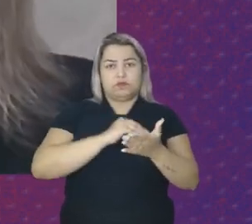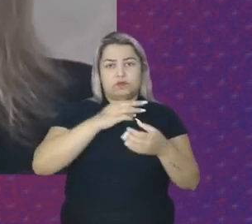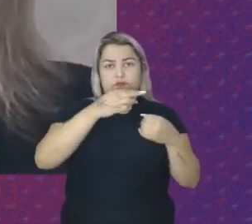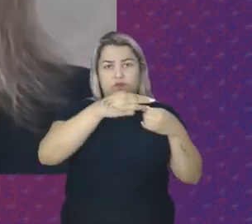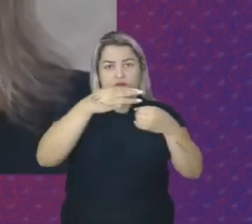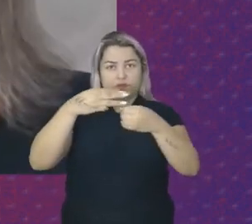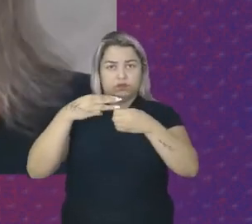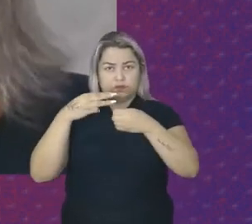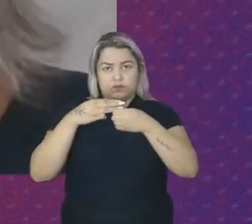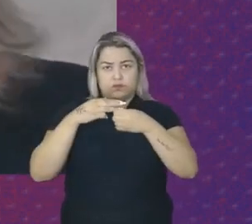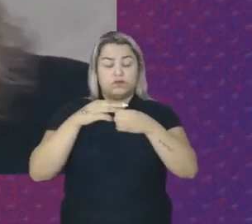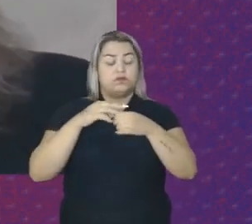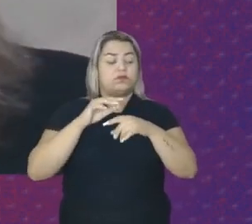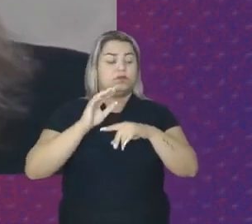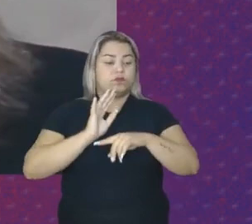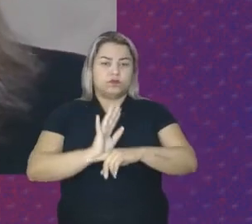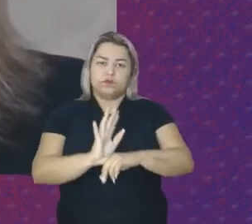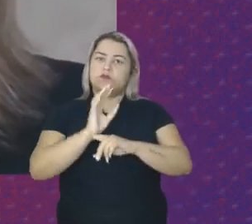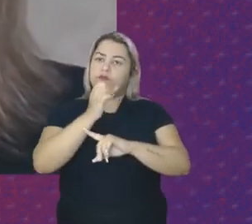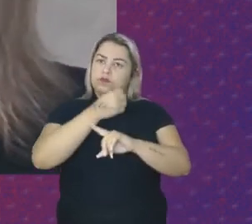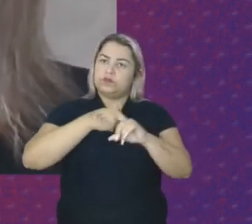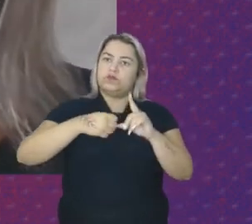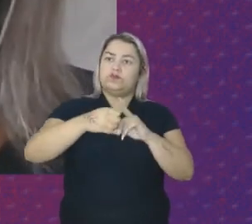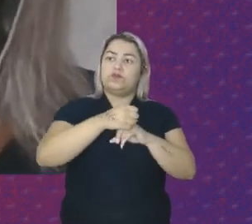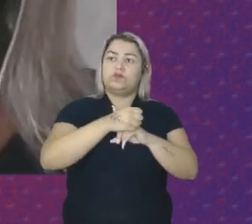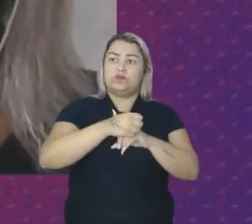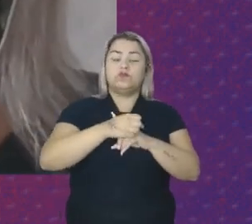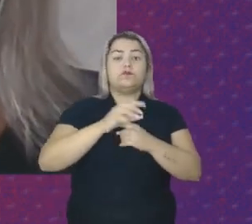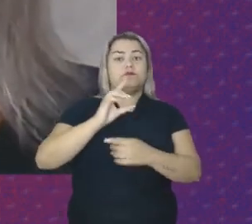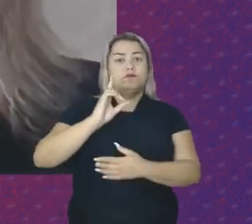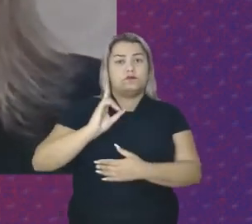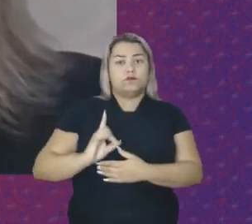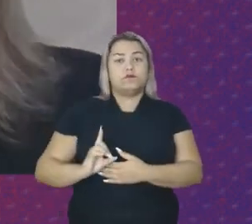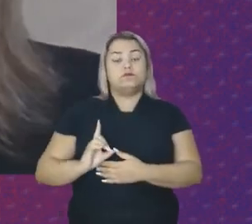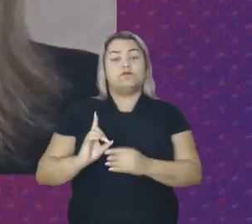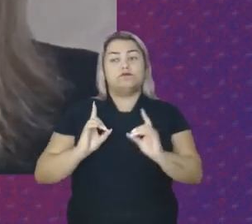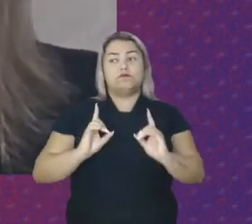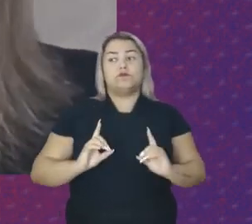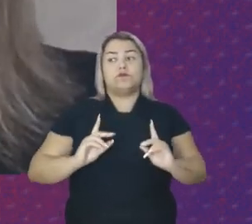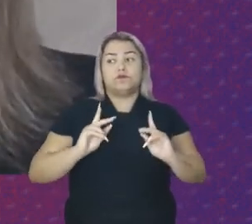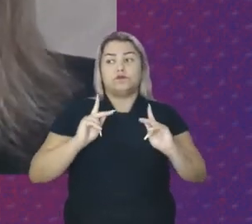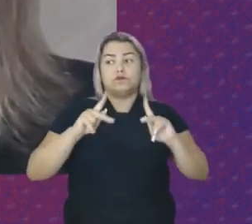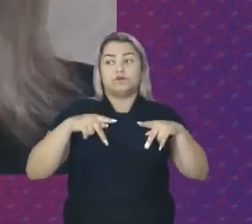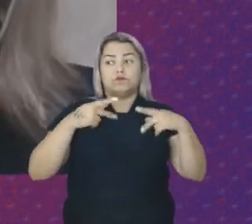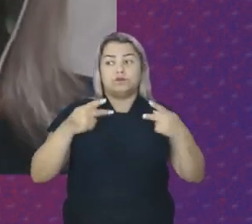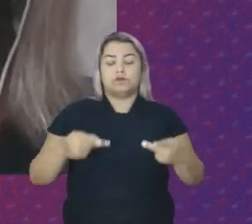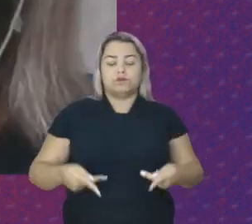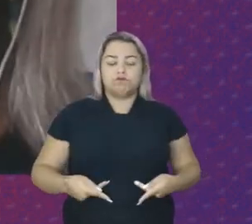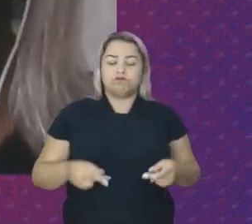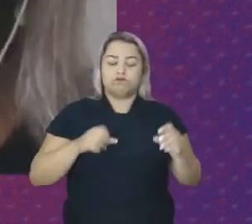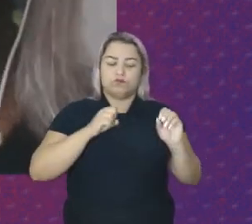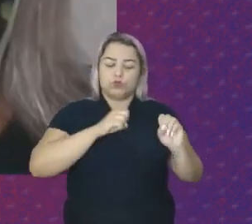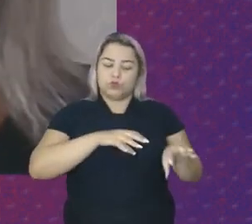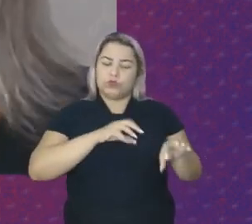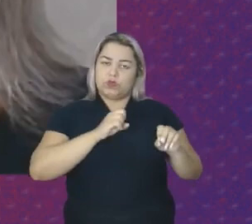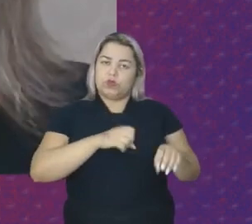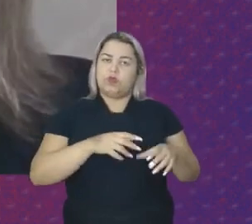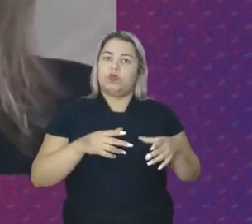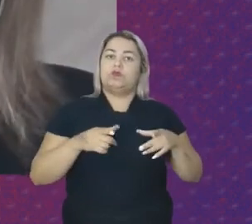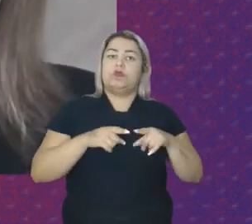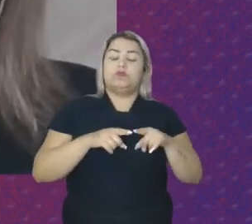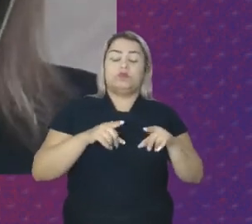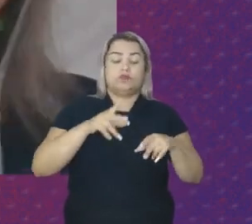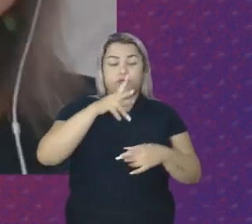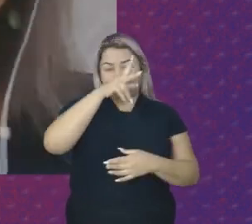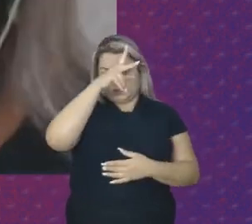Municipal da Assistência Social, ou a Secretaria Municipal de Direitos Humanos, ou da Educação, ou o gabinete do